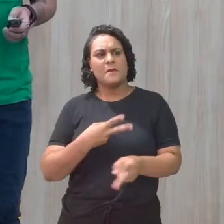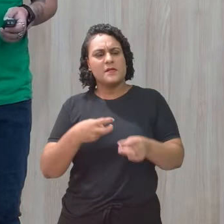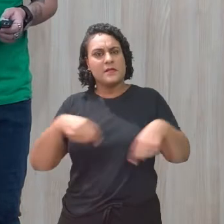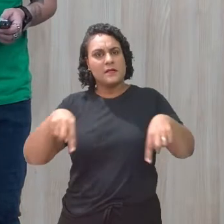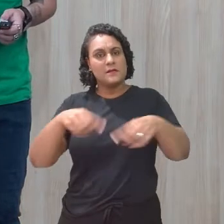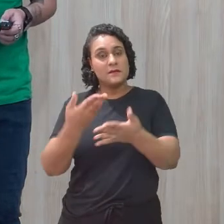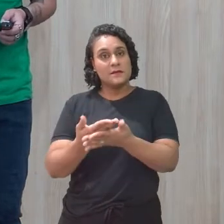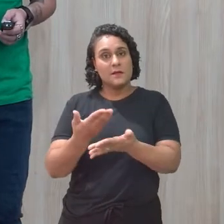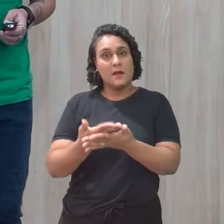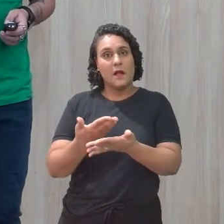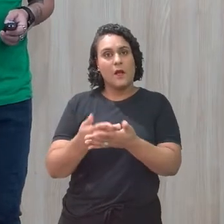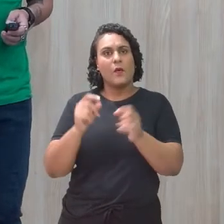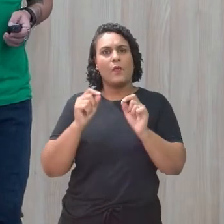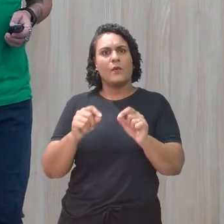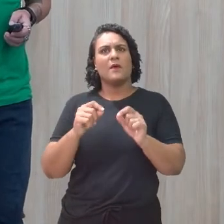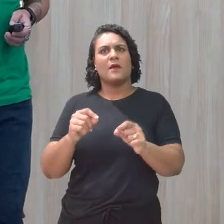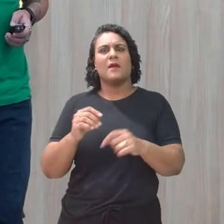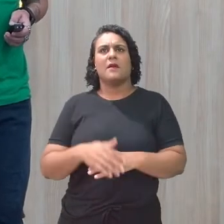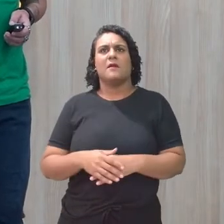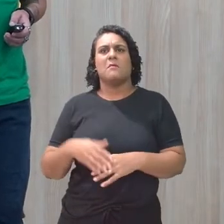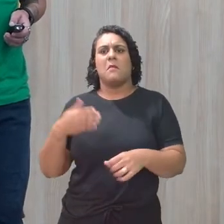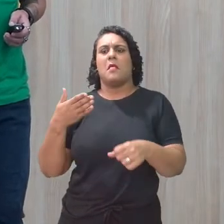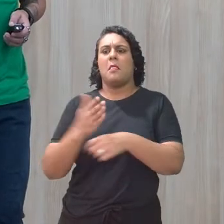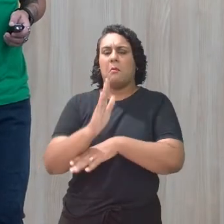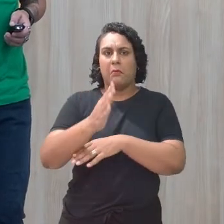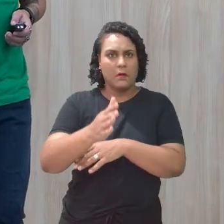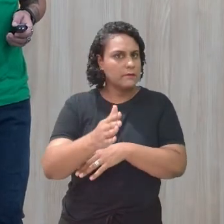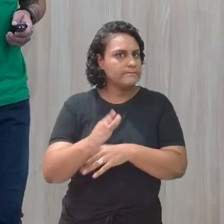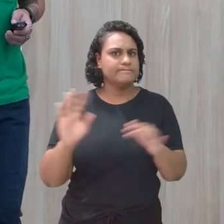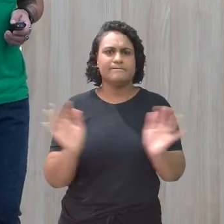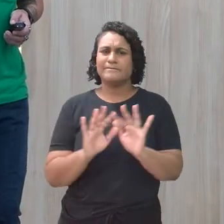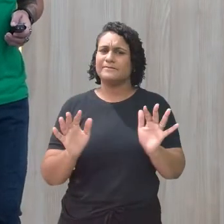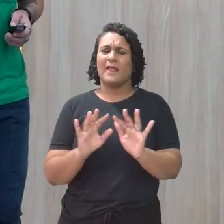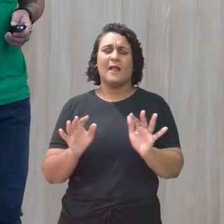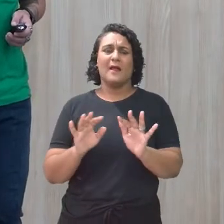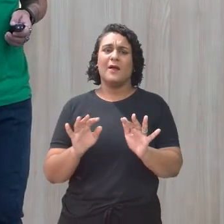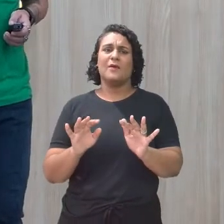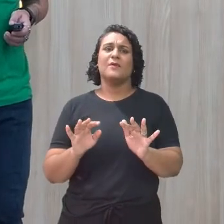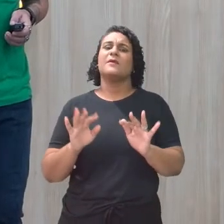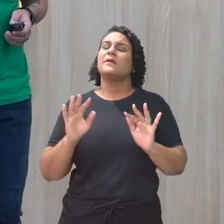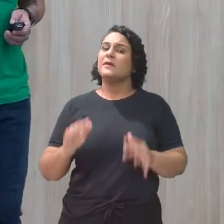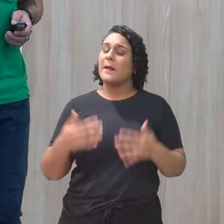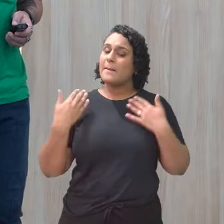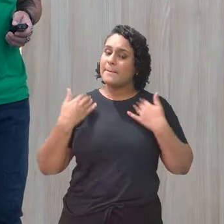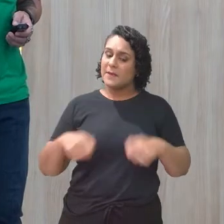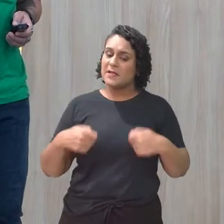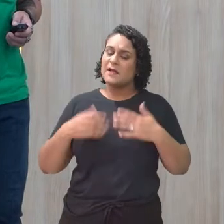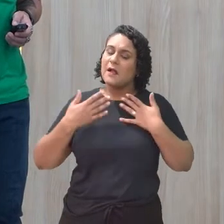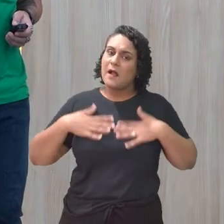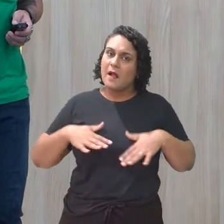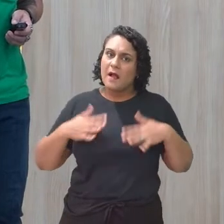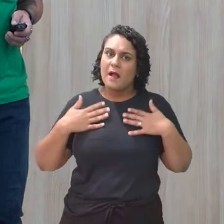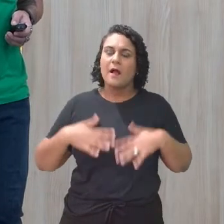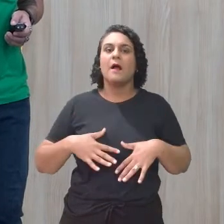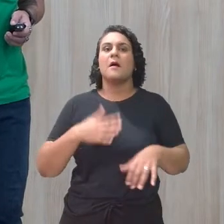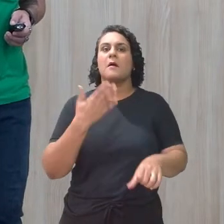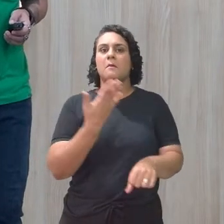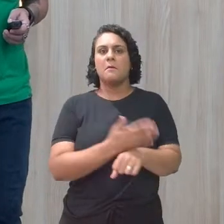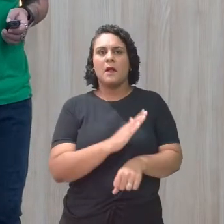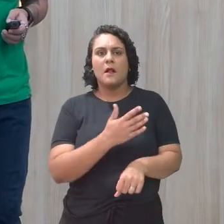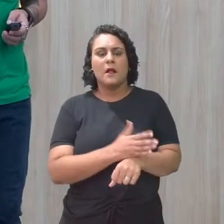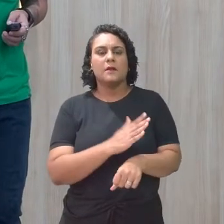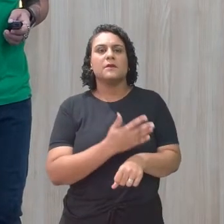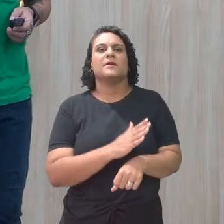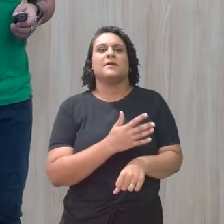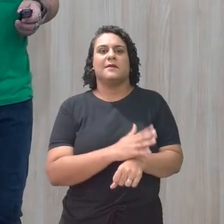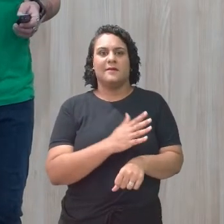Pedro? Pular, né? Ou seja, passar de um número, já pula para o outro, ou seja, já começa com um número que não é o primeiro número primo,